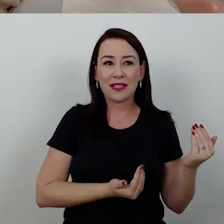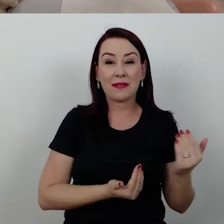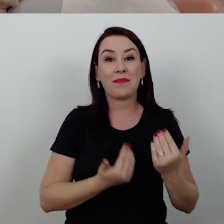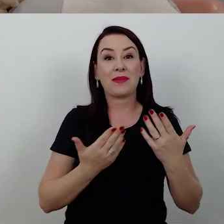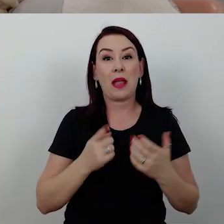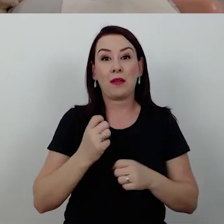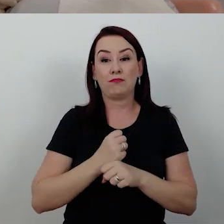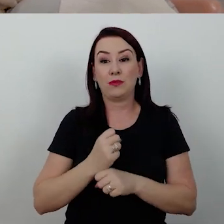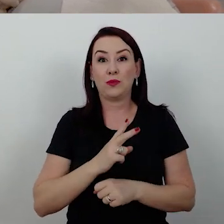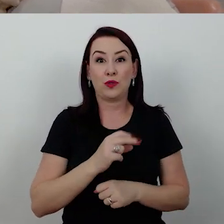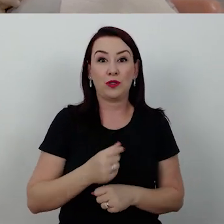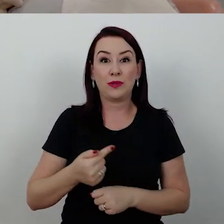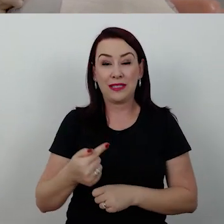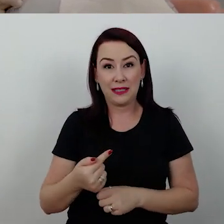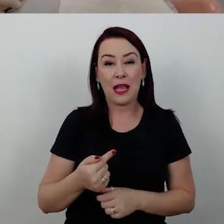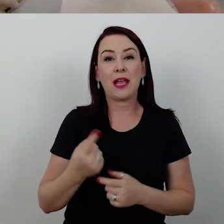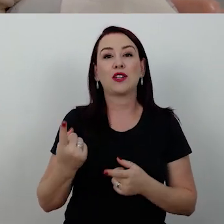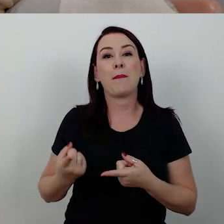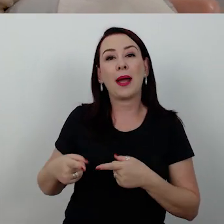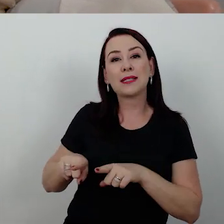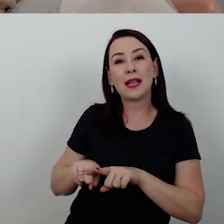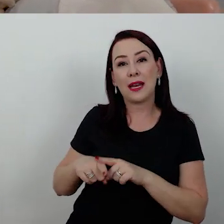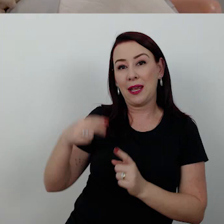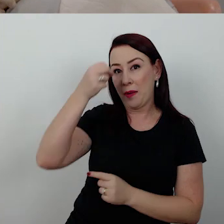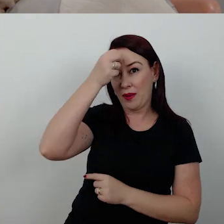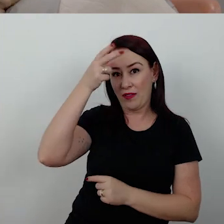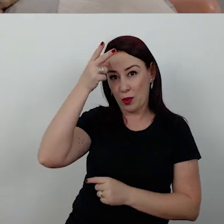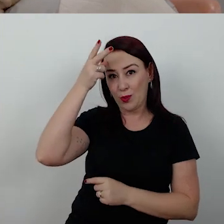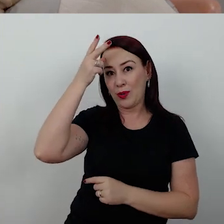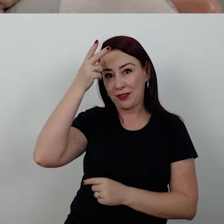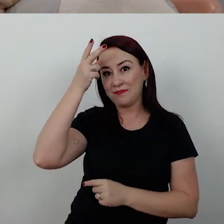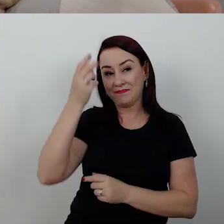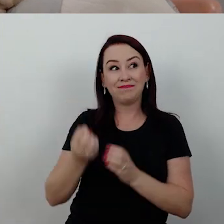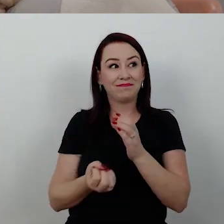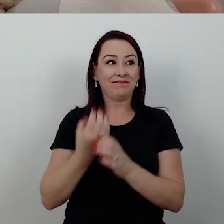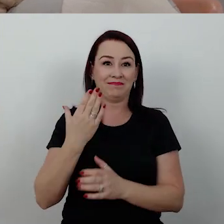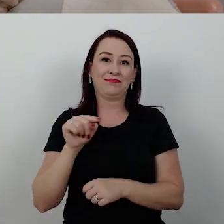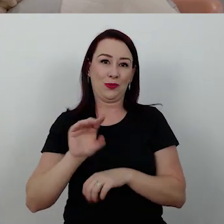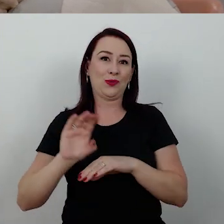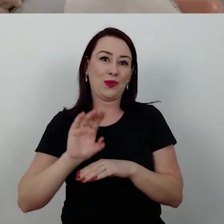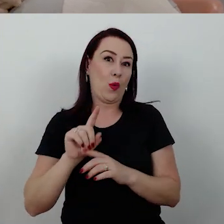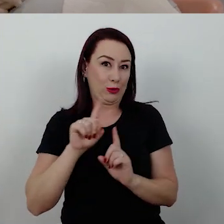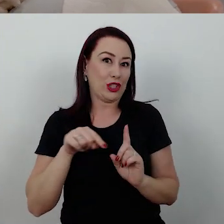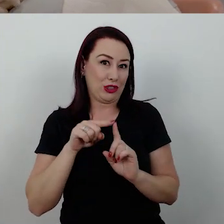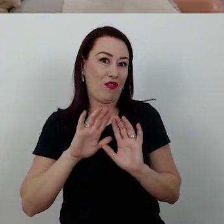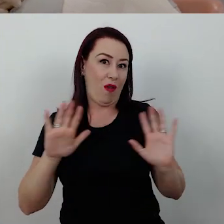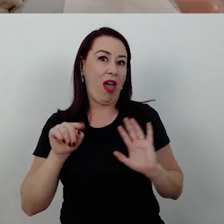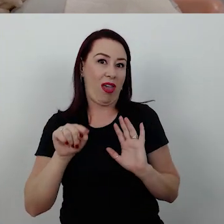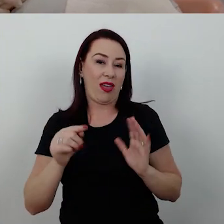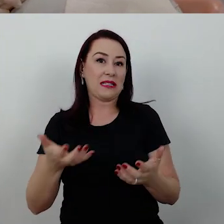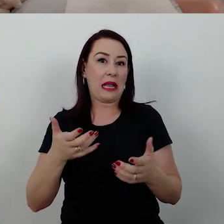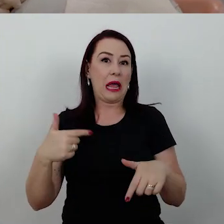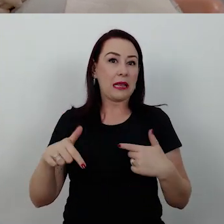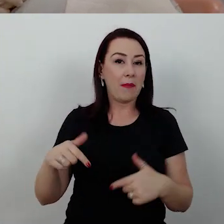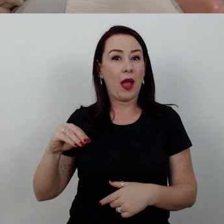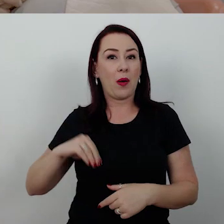2007, eu implanto a Film Commission de Santos, junto à prefeitura, com esse intuito, era esse o meu objetivo. Eu queria gerar trabalho e